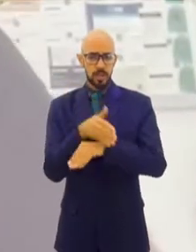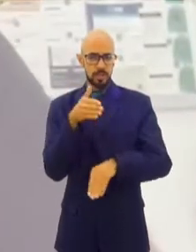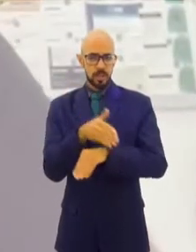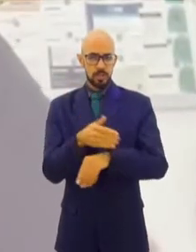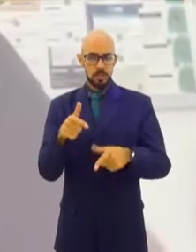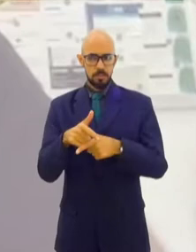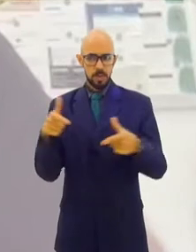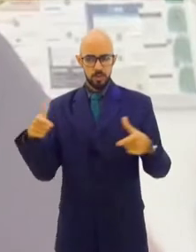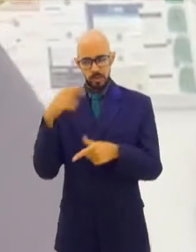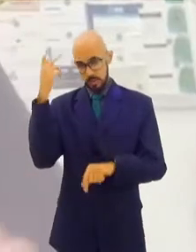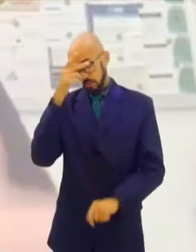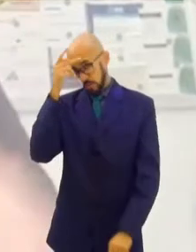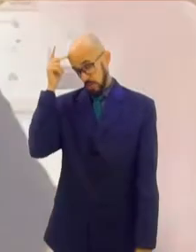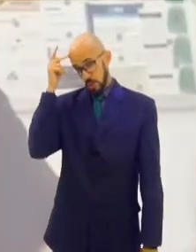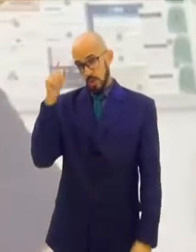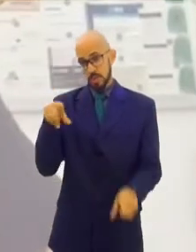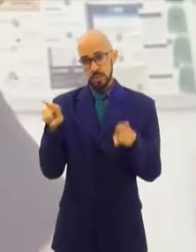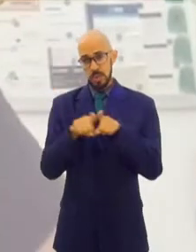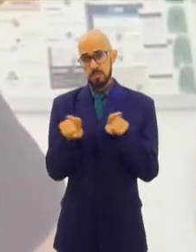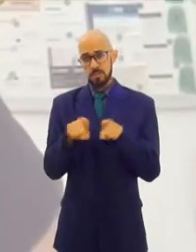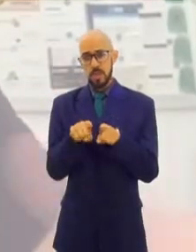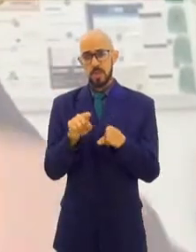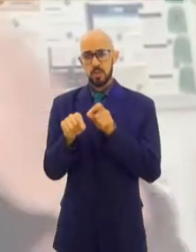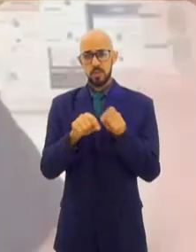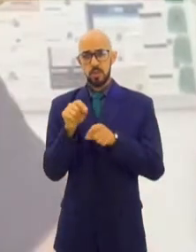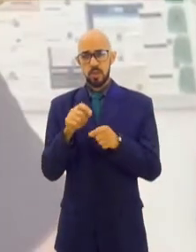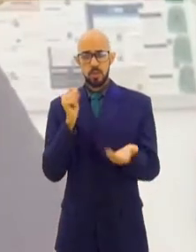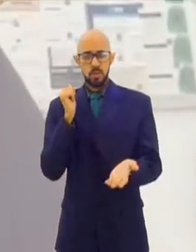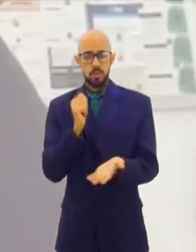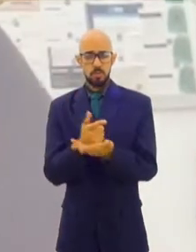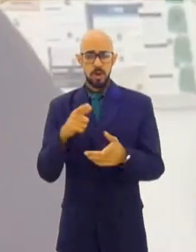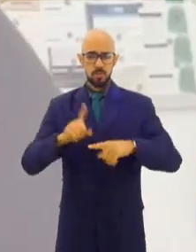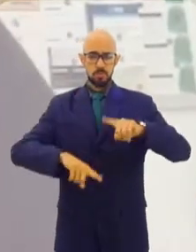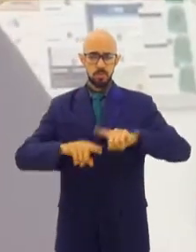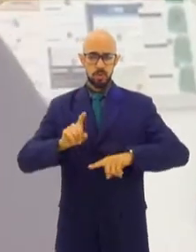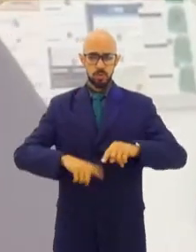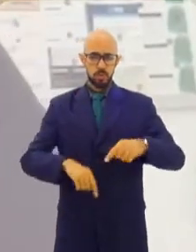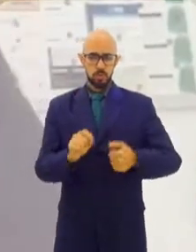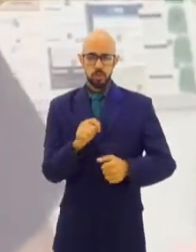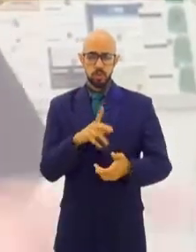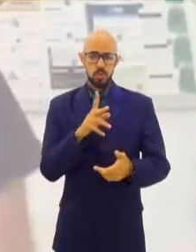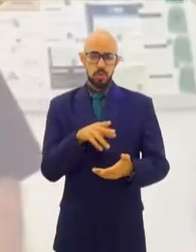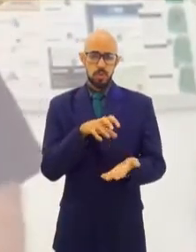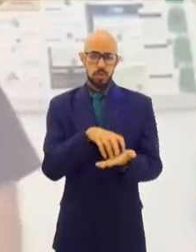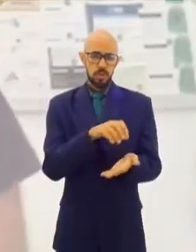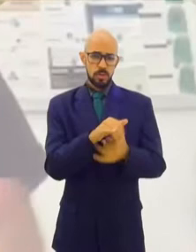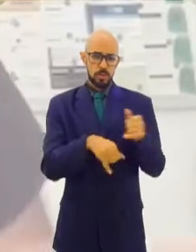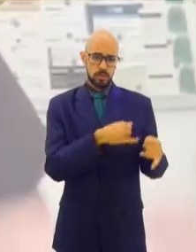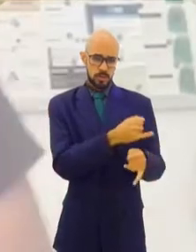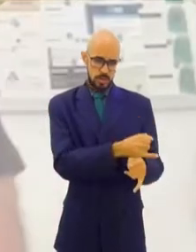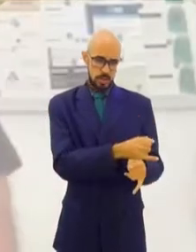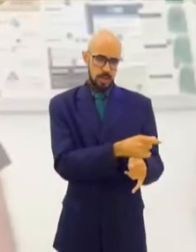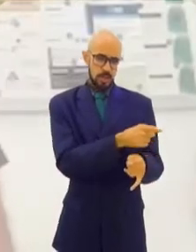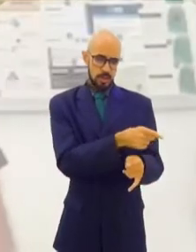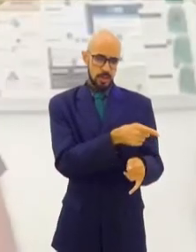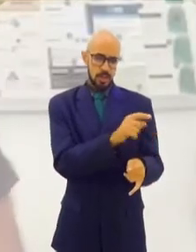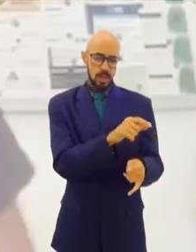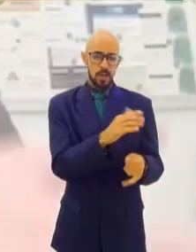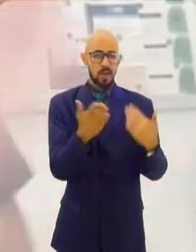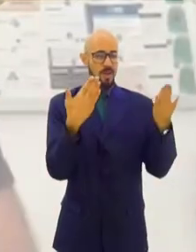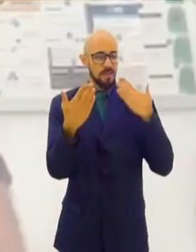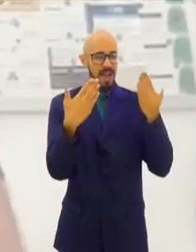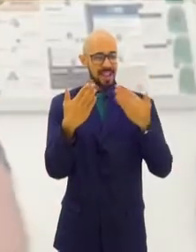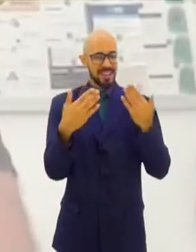acesso para a maioria das pessoas assim como comprar um produtos no ícone né O nosso economist é